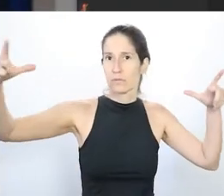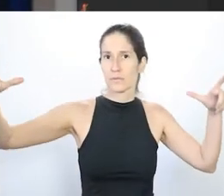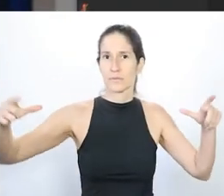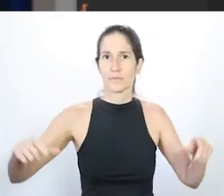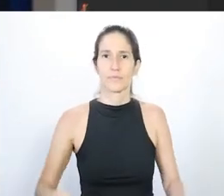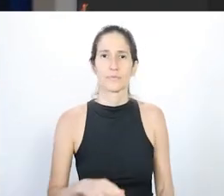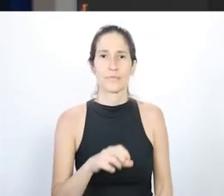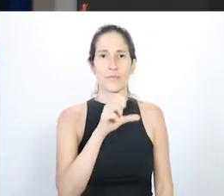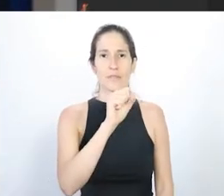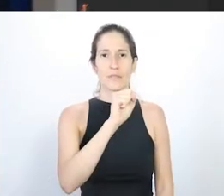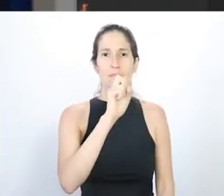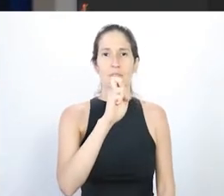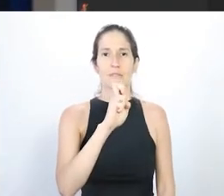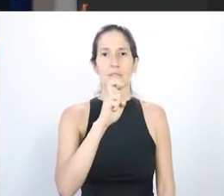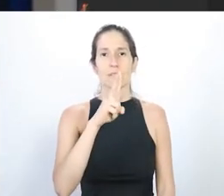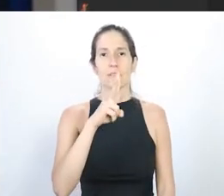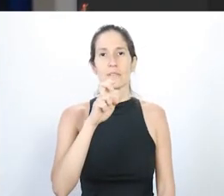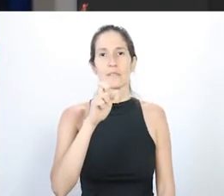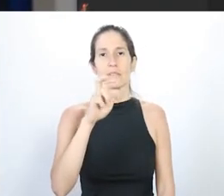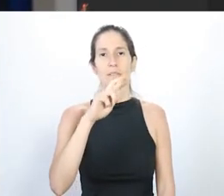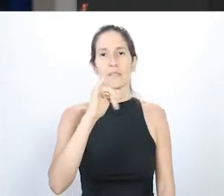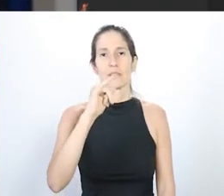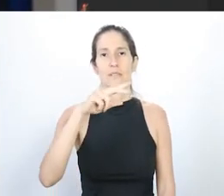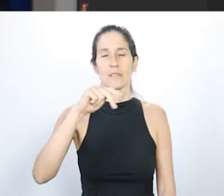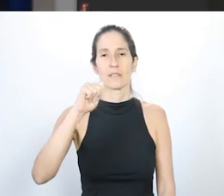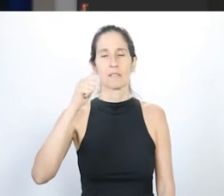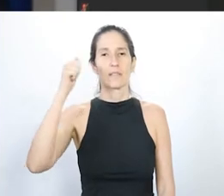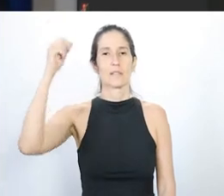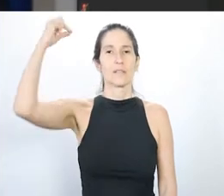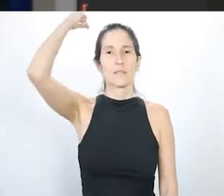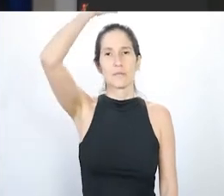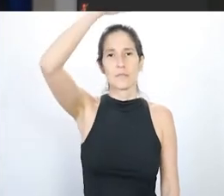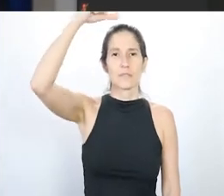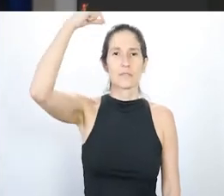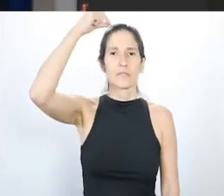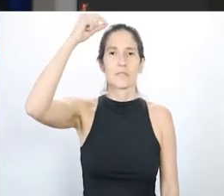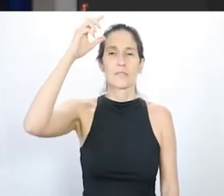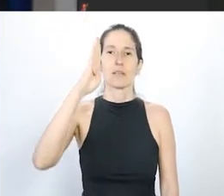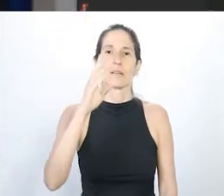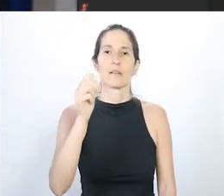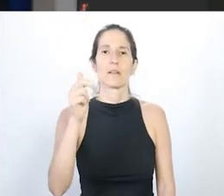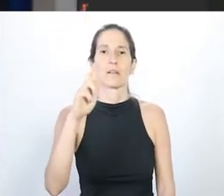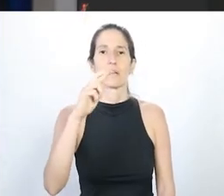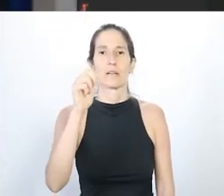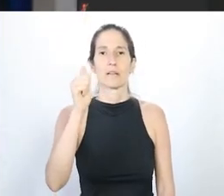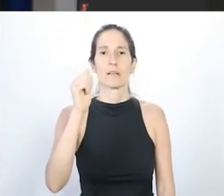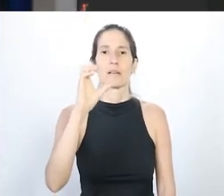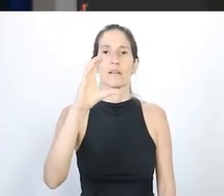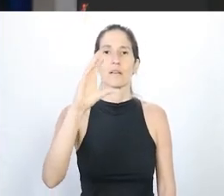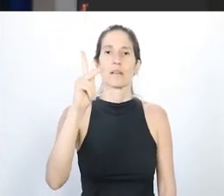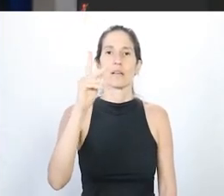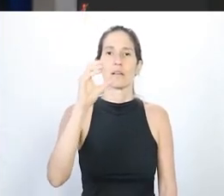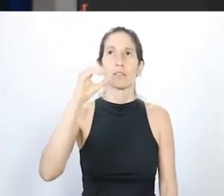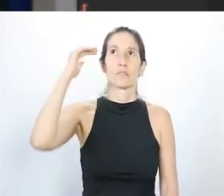uma santa e Baracho está no altar. Eu aqui a